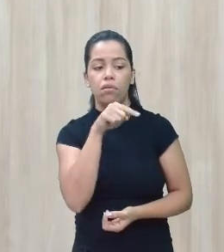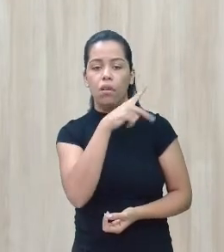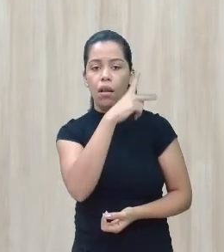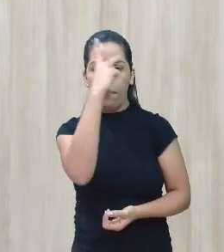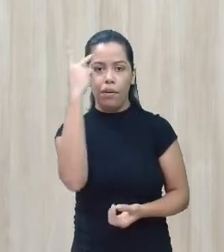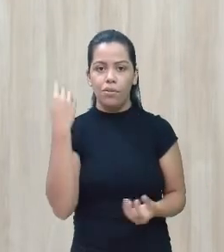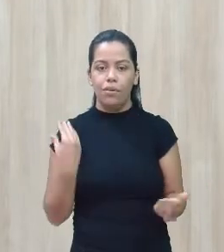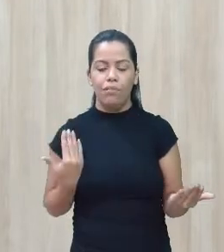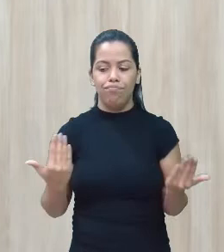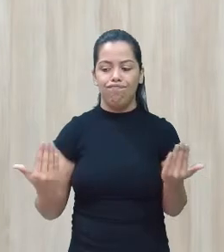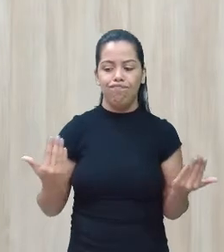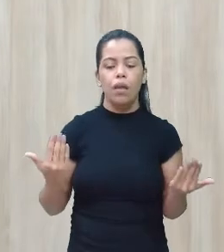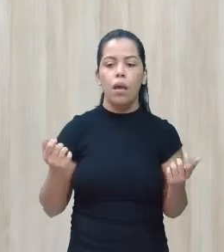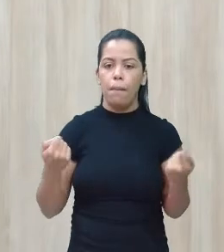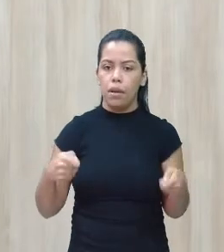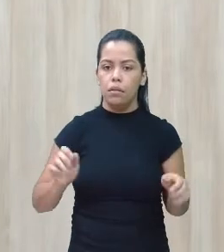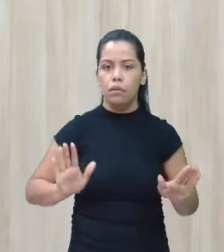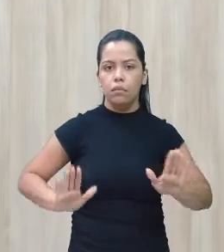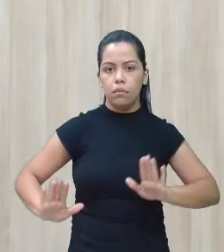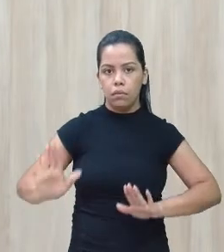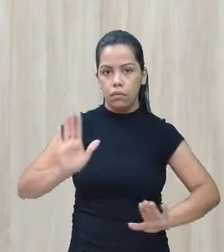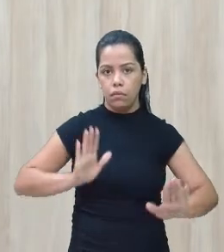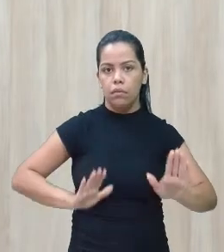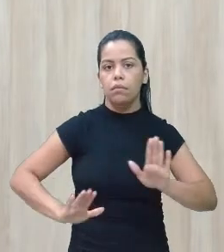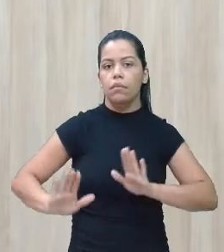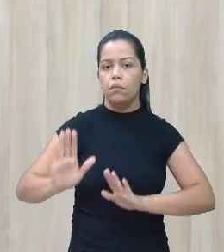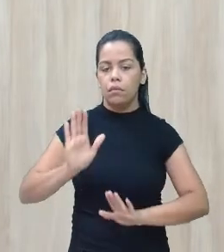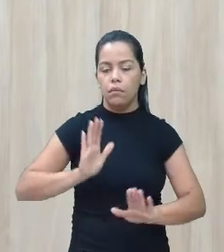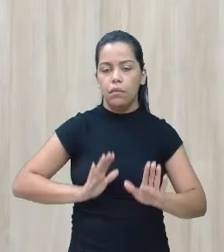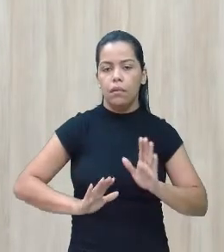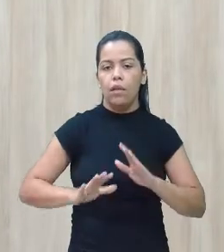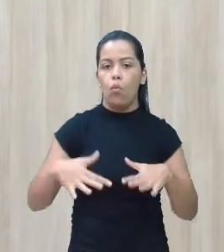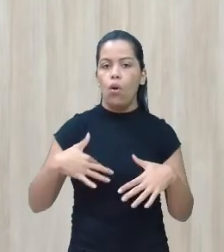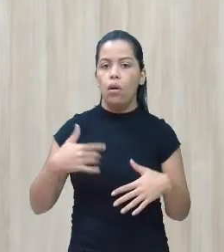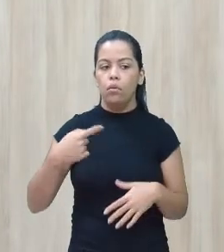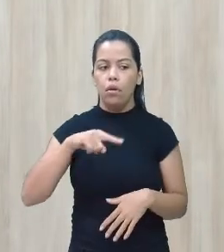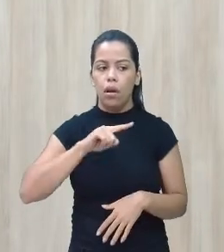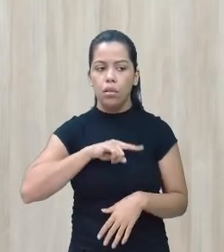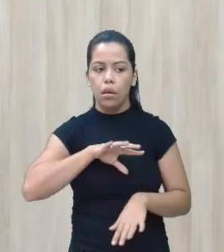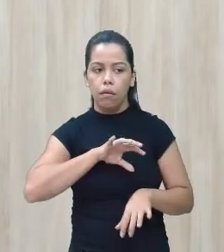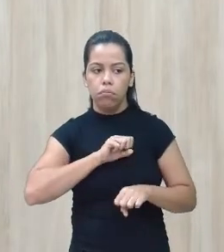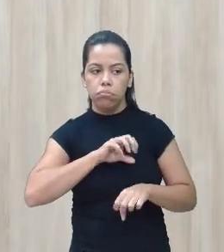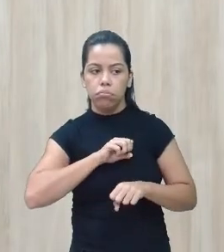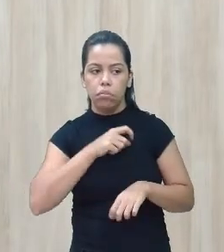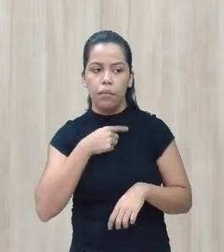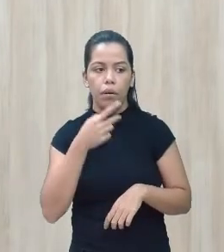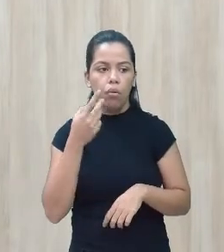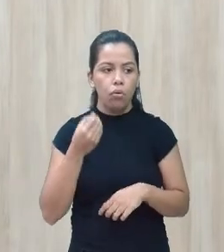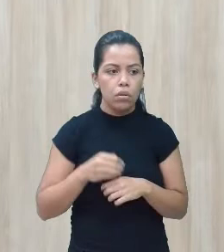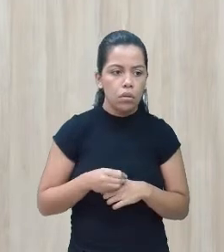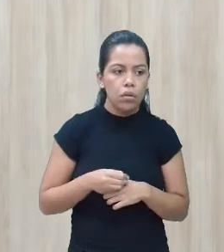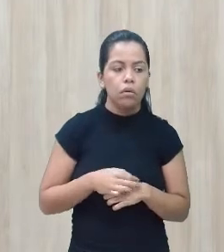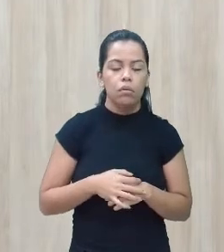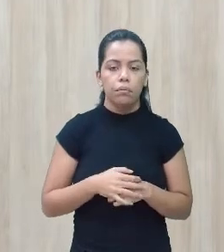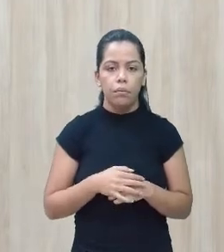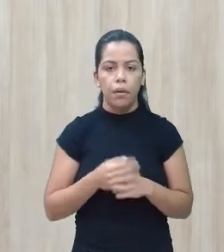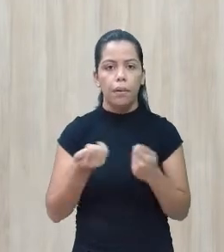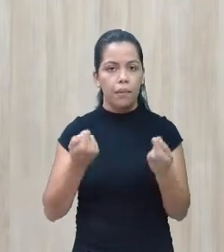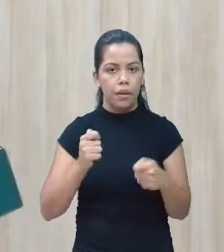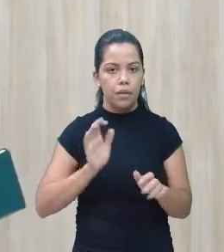ter muito discernimento aí quando a gente vai absorver a vida dos nossos queridos blogueirinhos, tá certo?